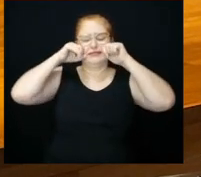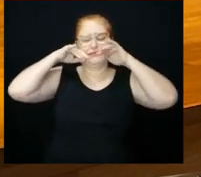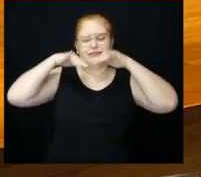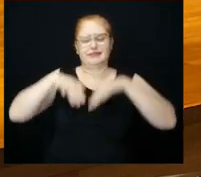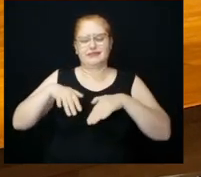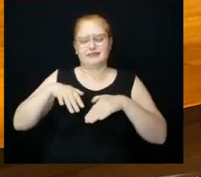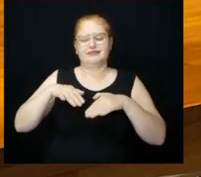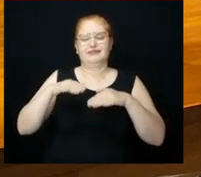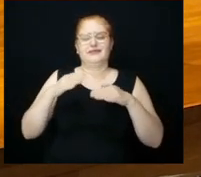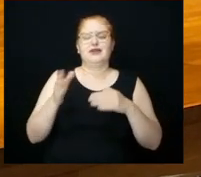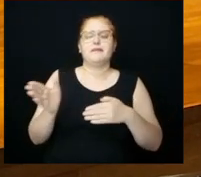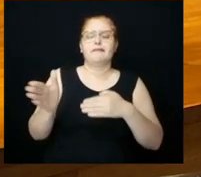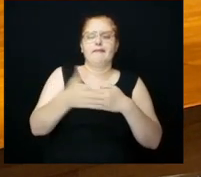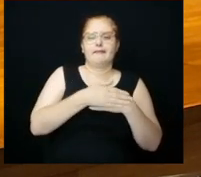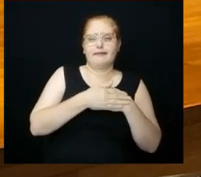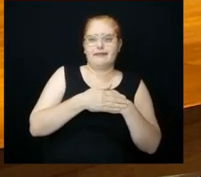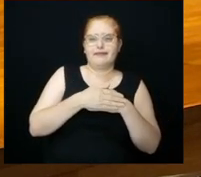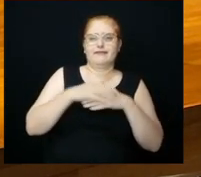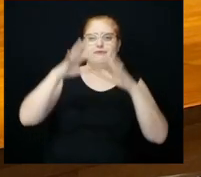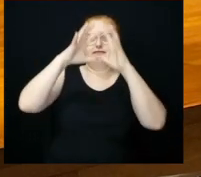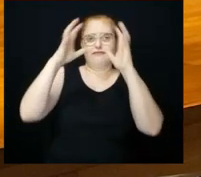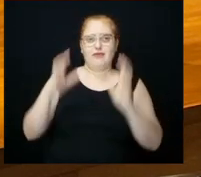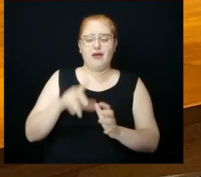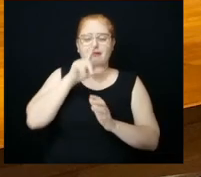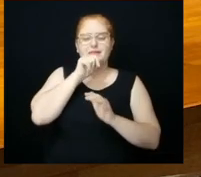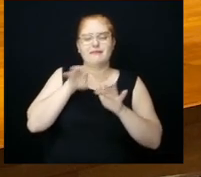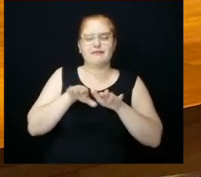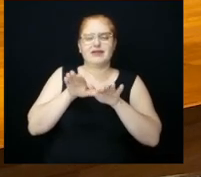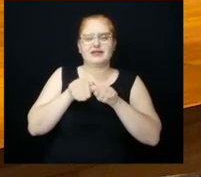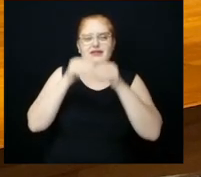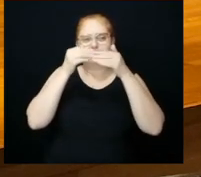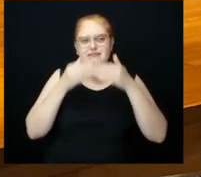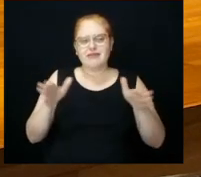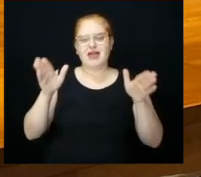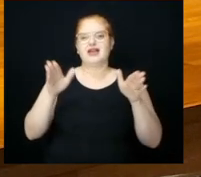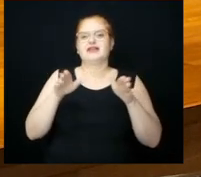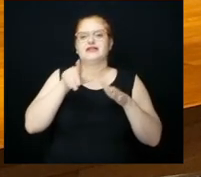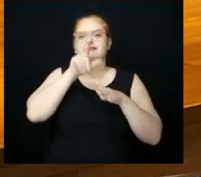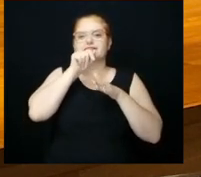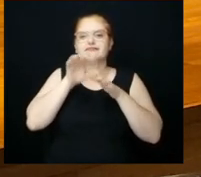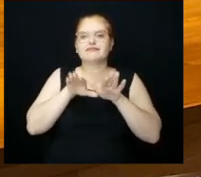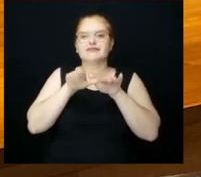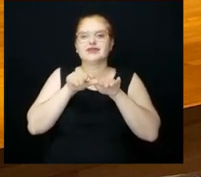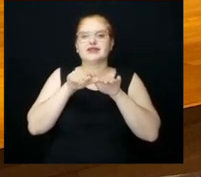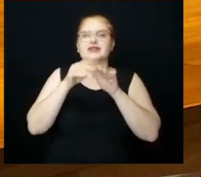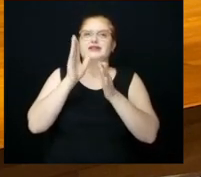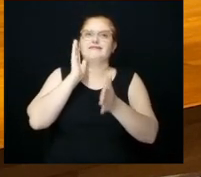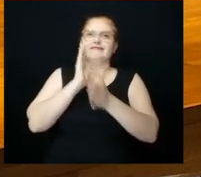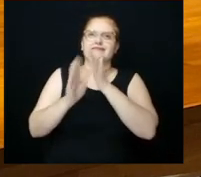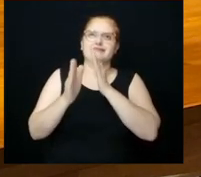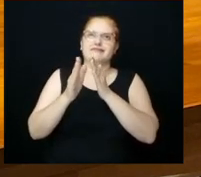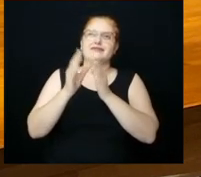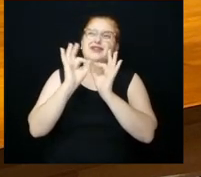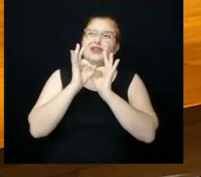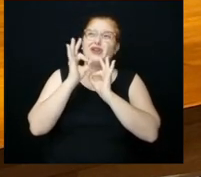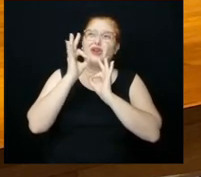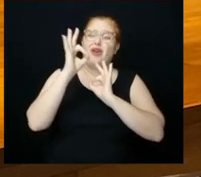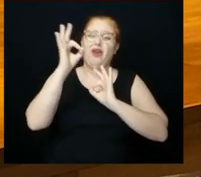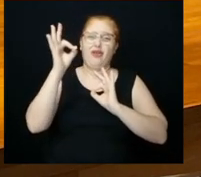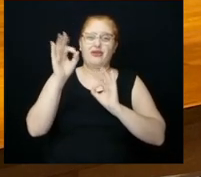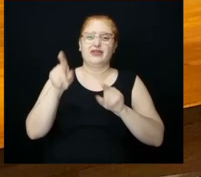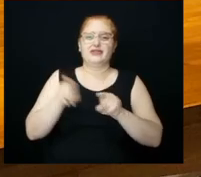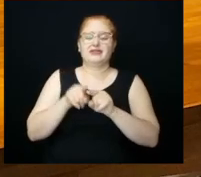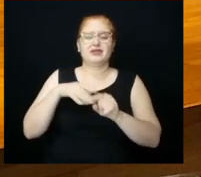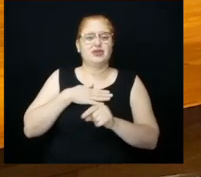portão ficou fechado. A gaiola das rolas toda aberta. As rolas deviam estar longe. Se calhar, elas também